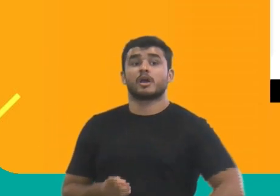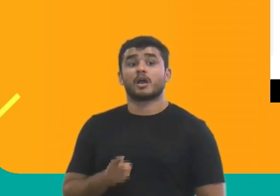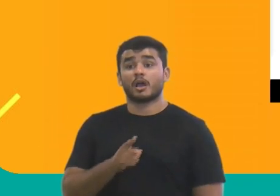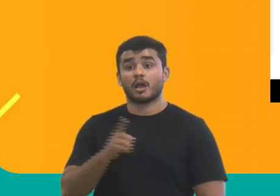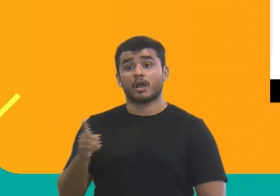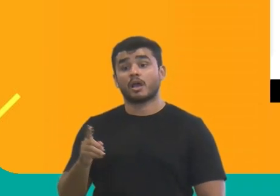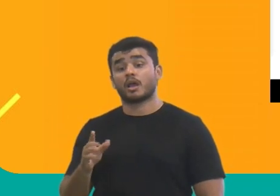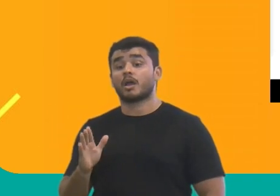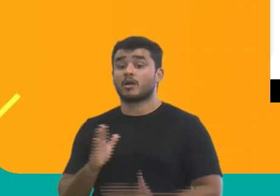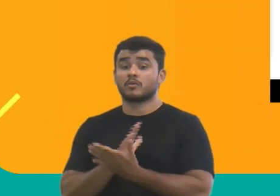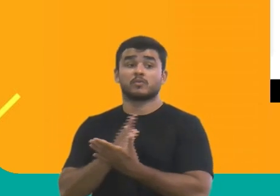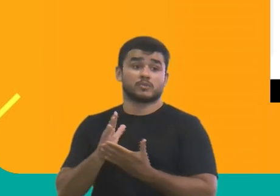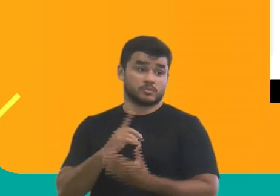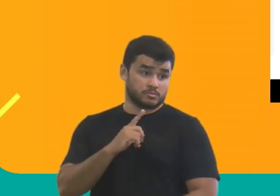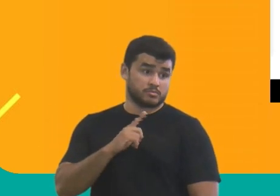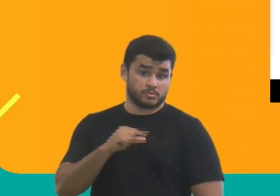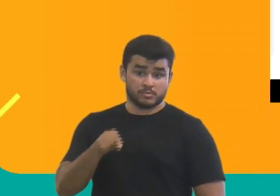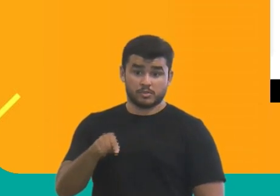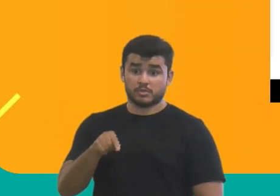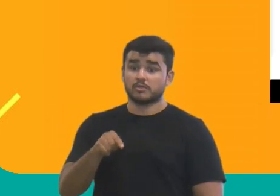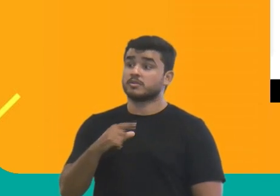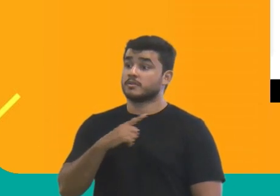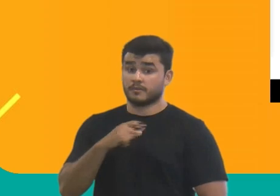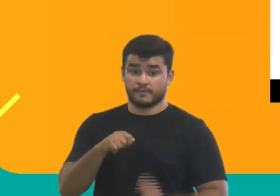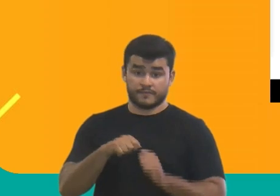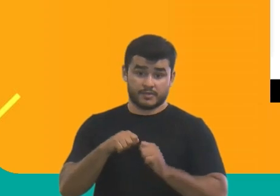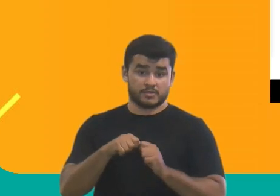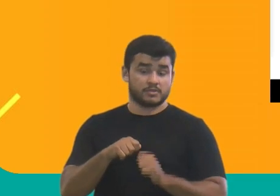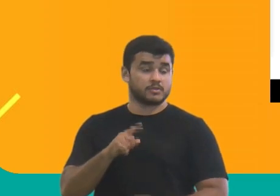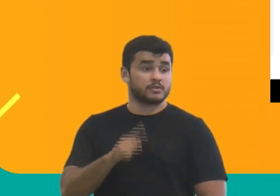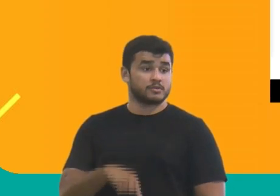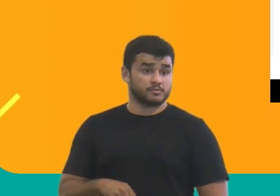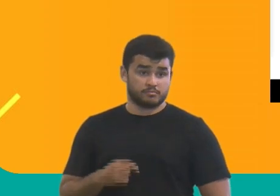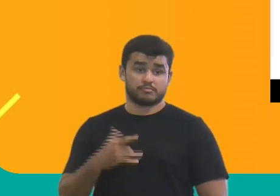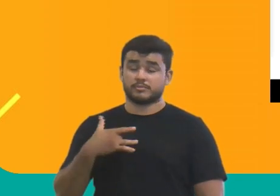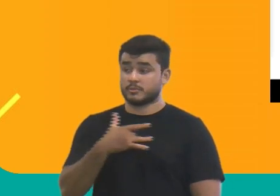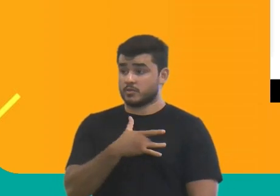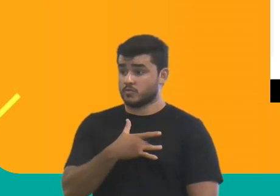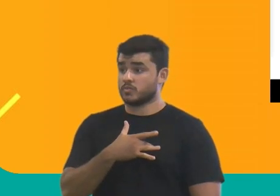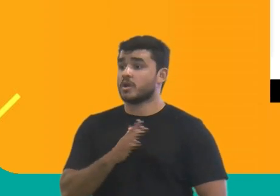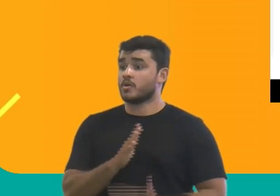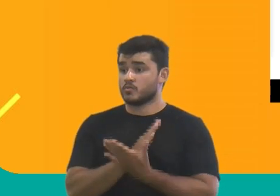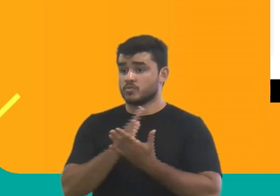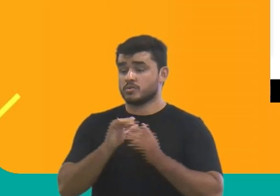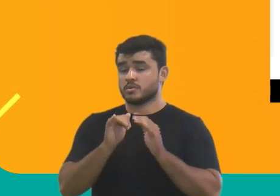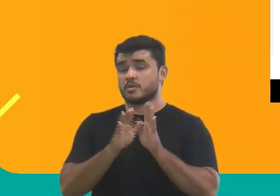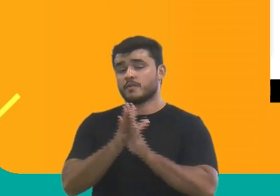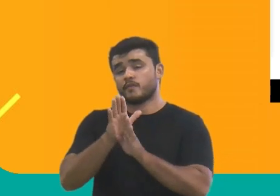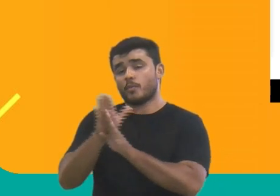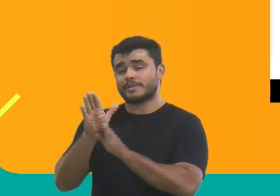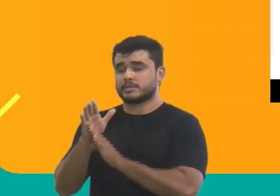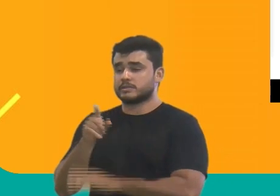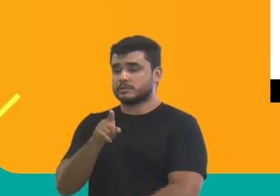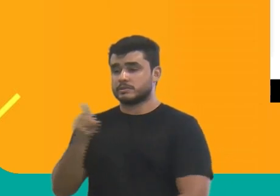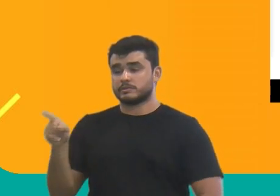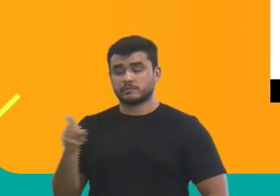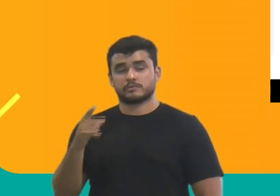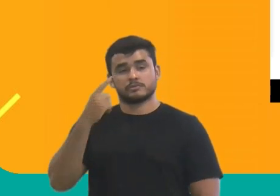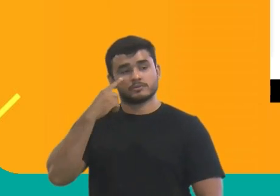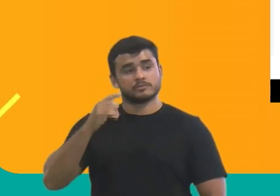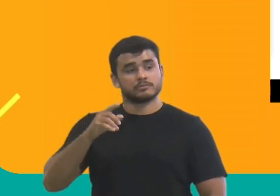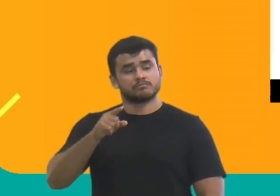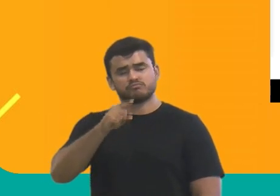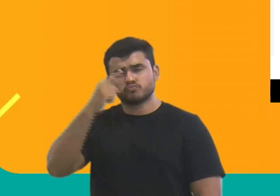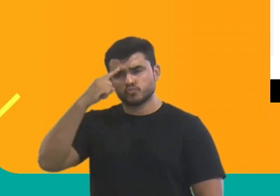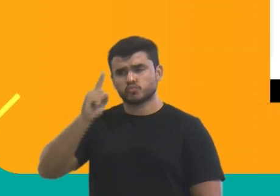colheres especiais, distribuídas em diferentes épocas pelos órgãos de saúde. Eu sei que talvez aqui os jovens talvez não vão